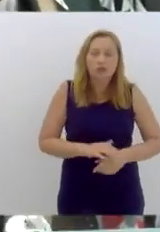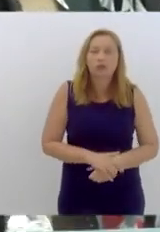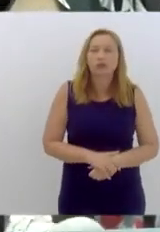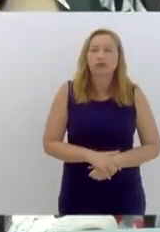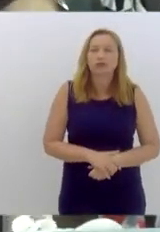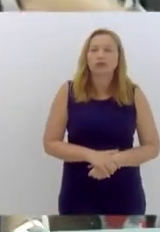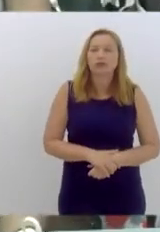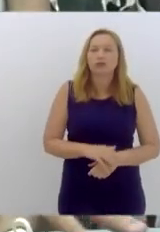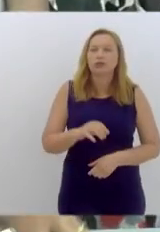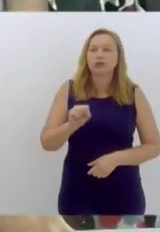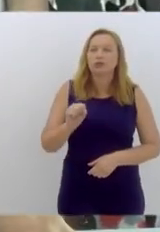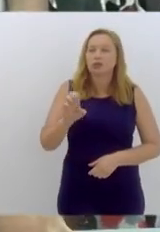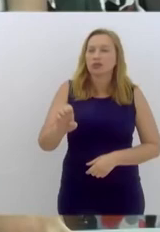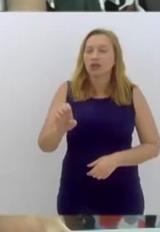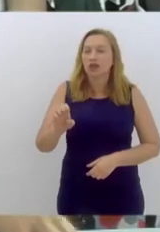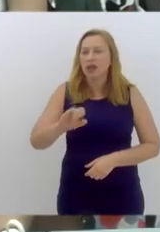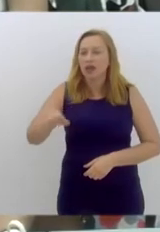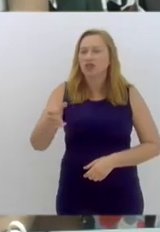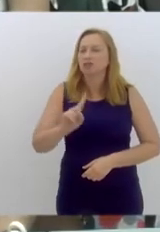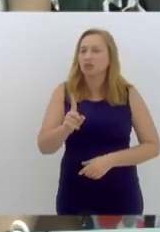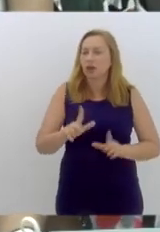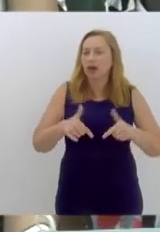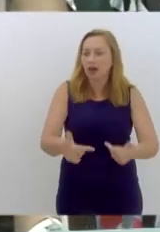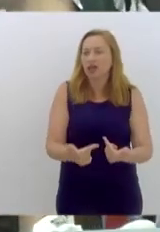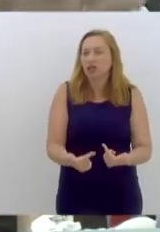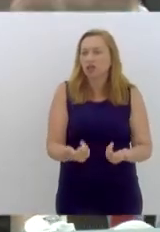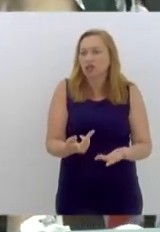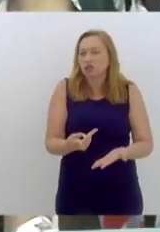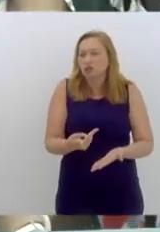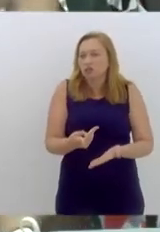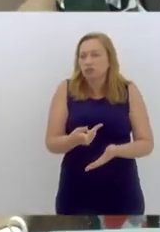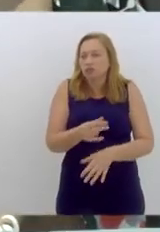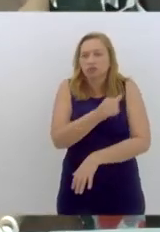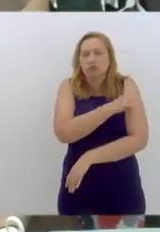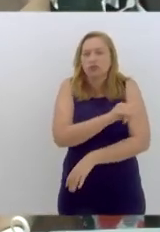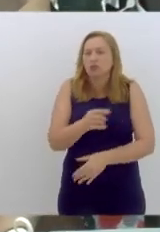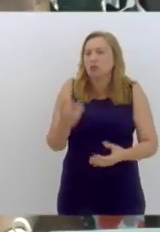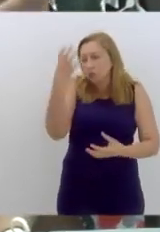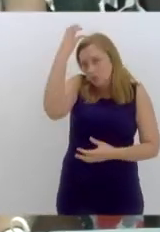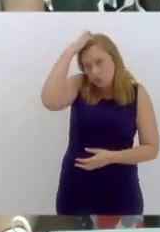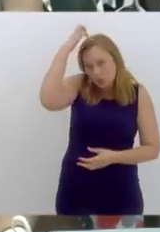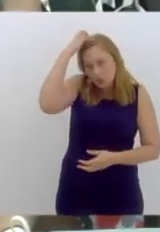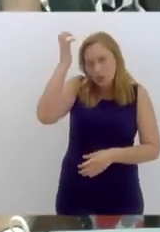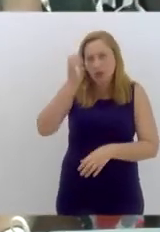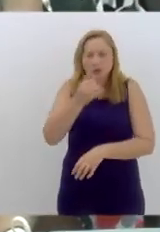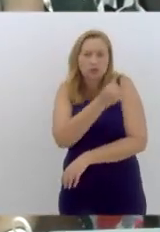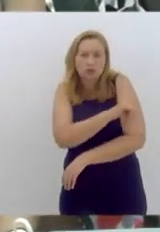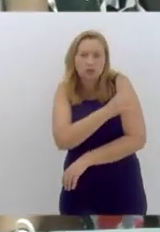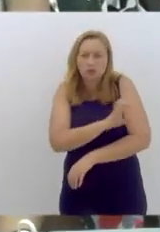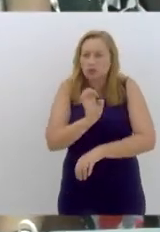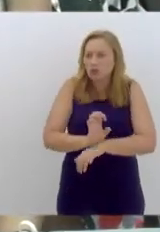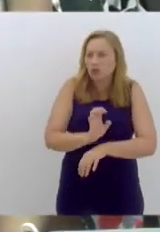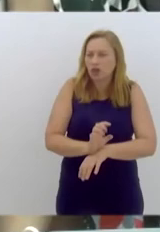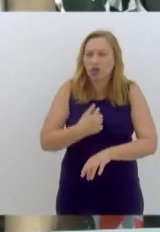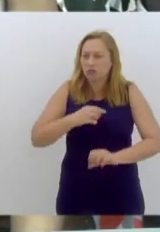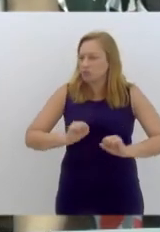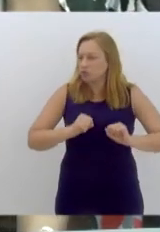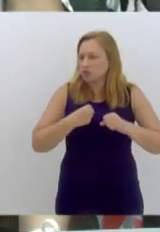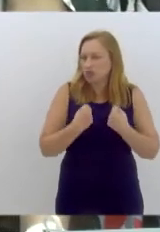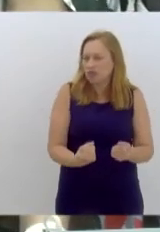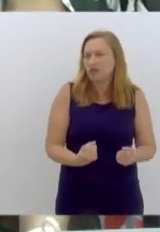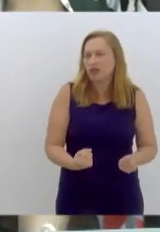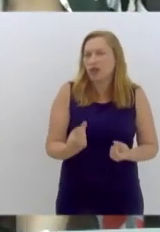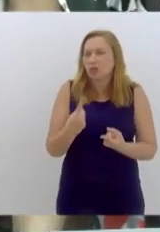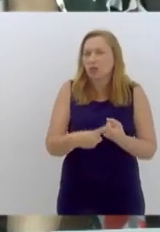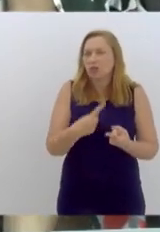O SAERJ não funciona no Rio por incompetência do Rio de Janeiro Estado, ponto. Aqui eu não estou defendendo que é